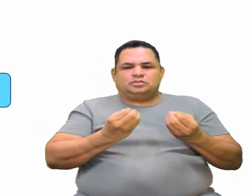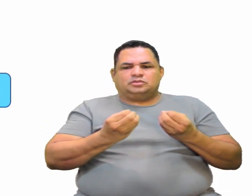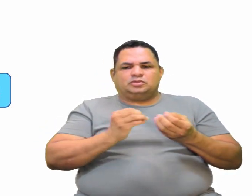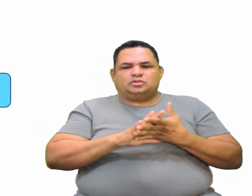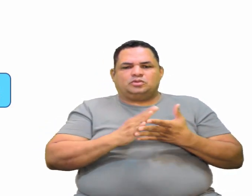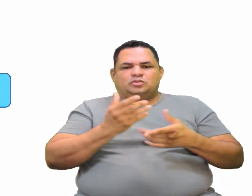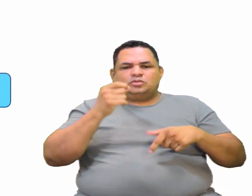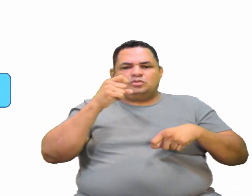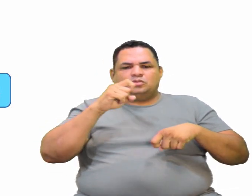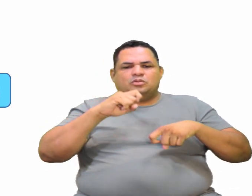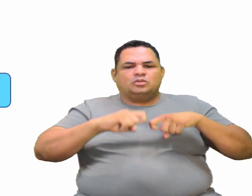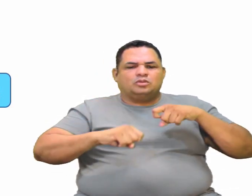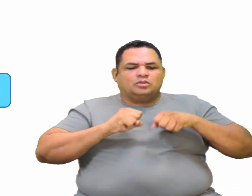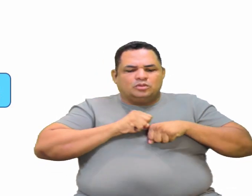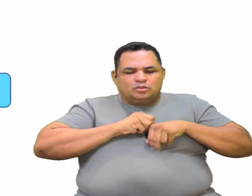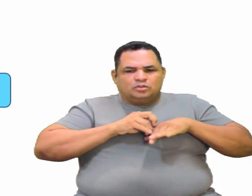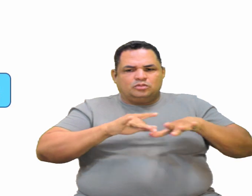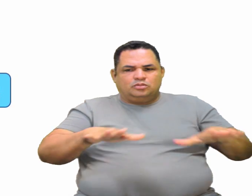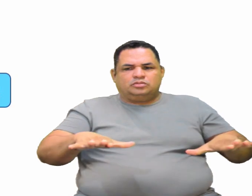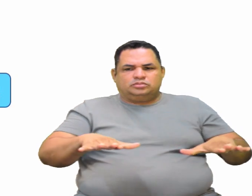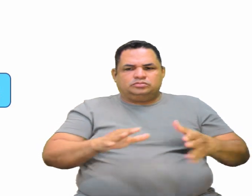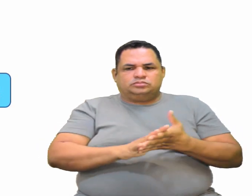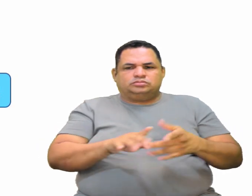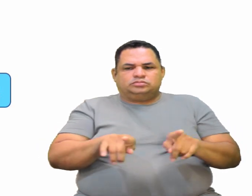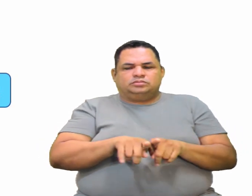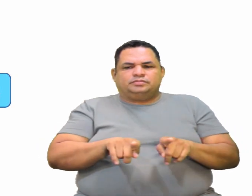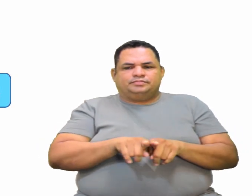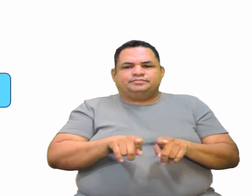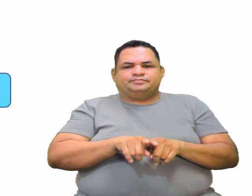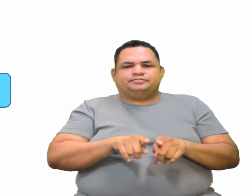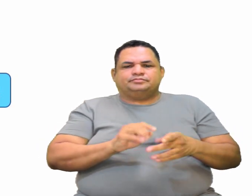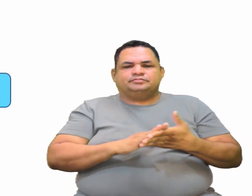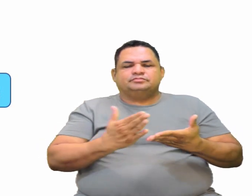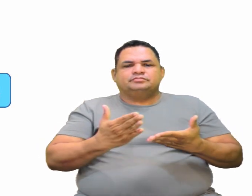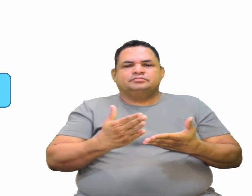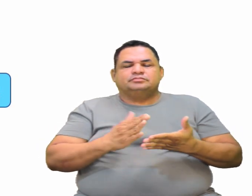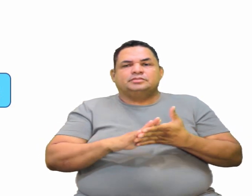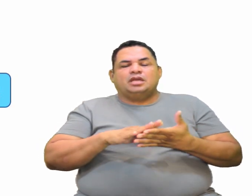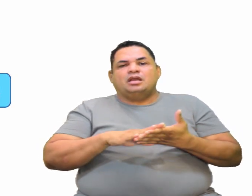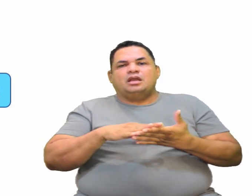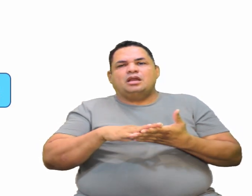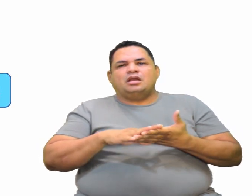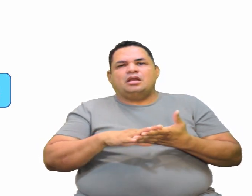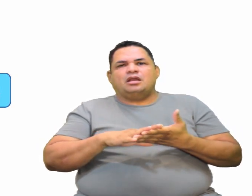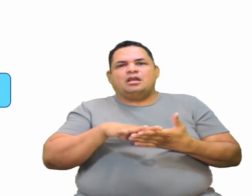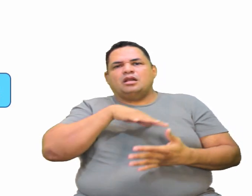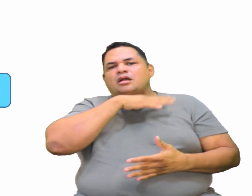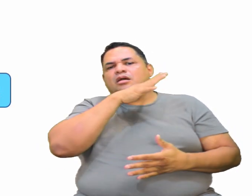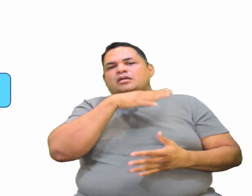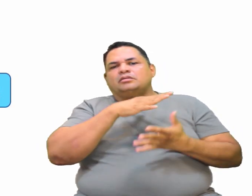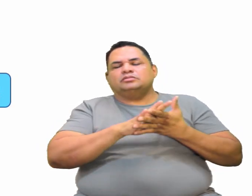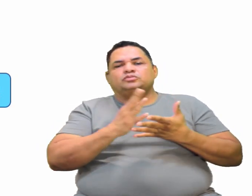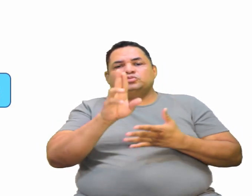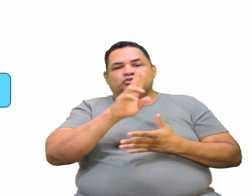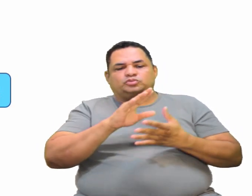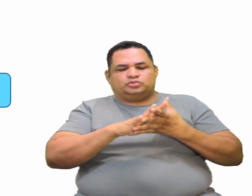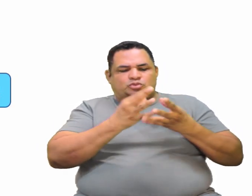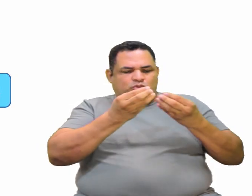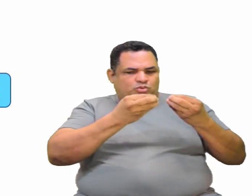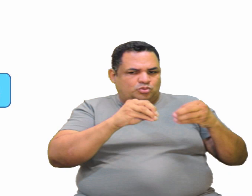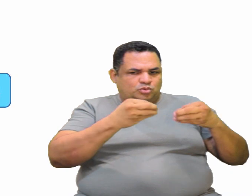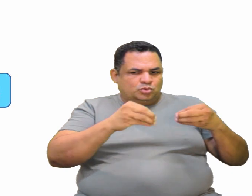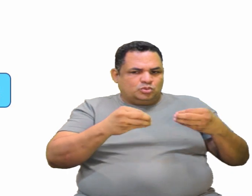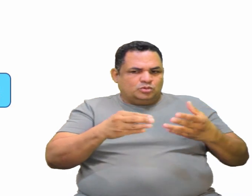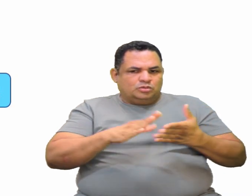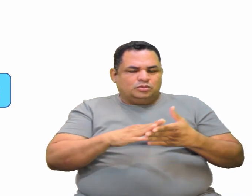de reprodução, né, nós vimos a questão dos animais que são ovíparos,